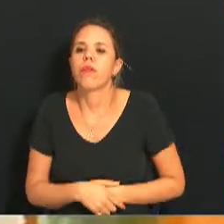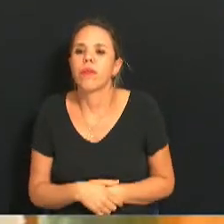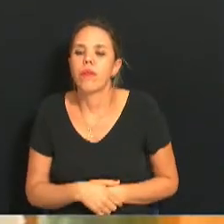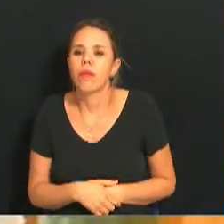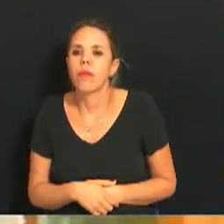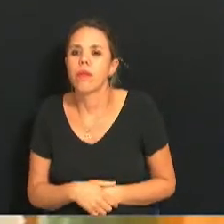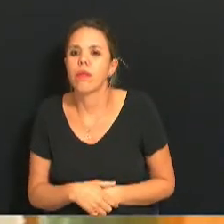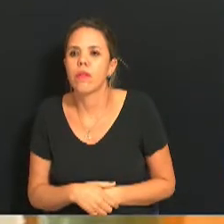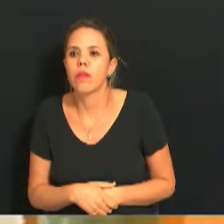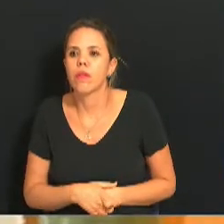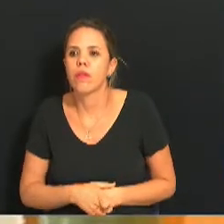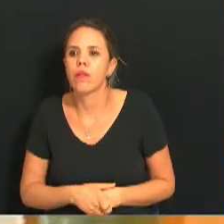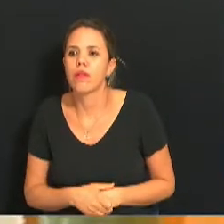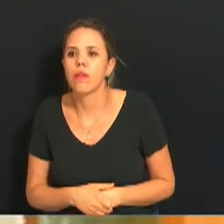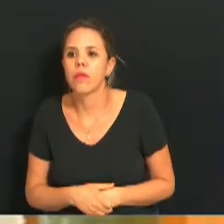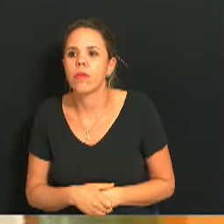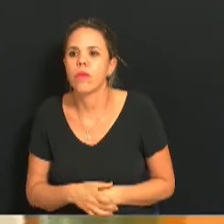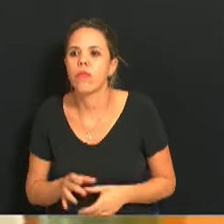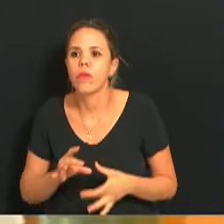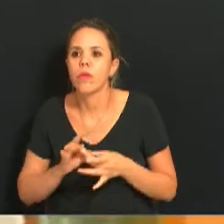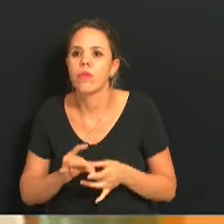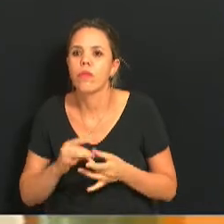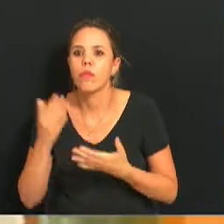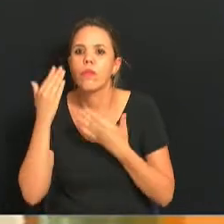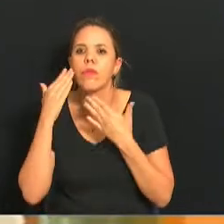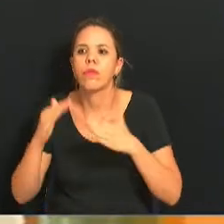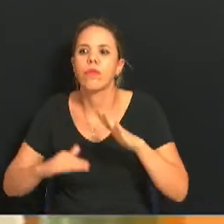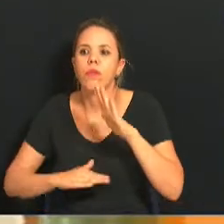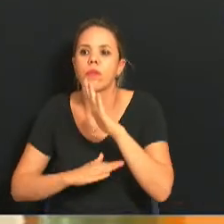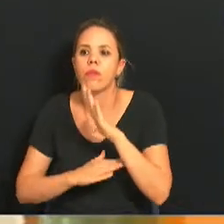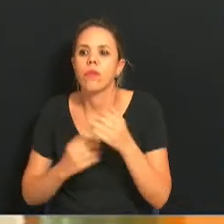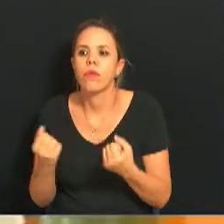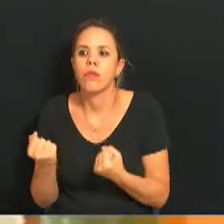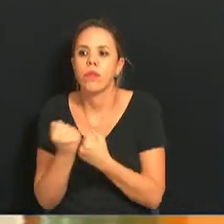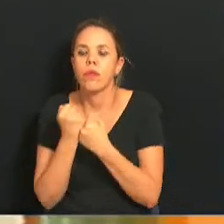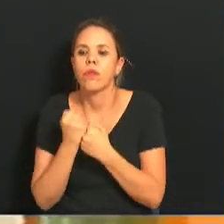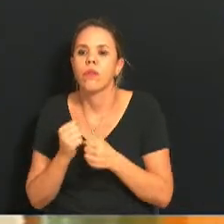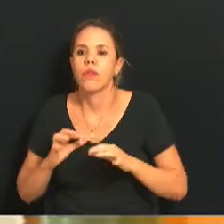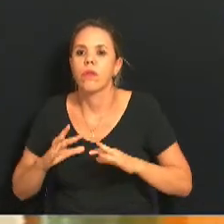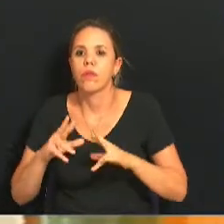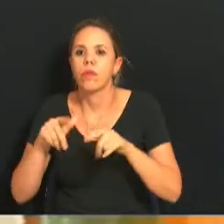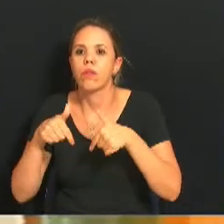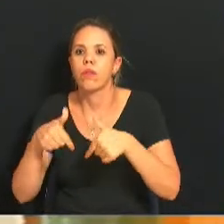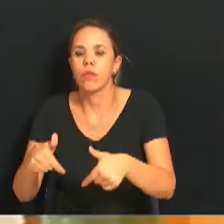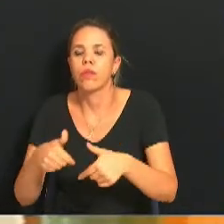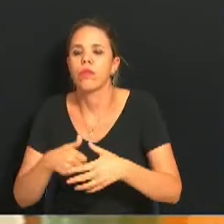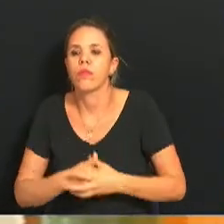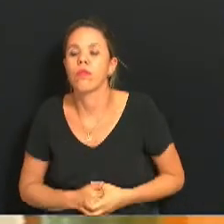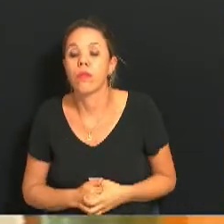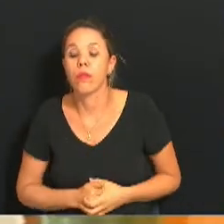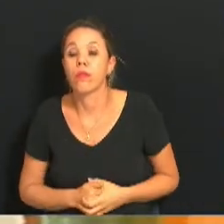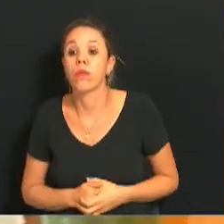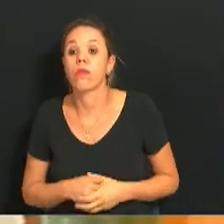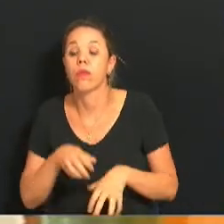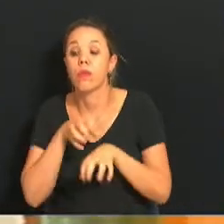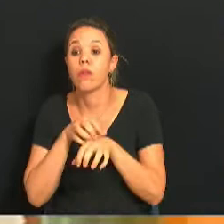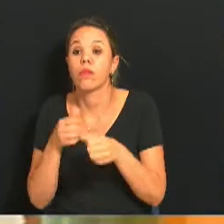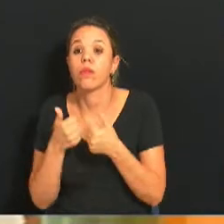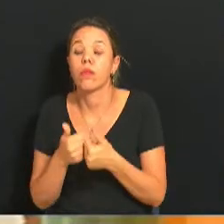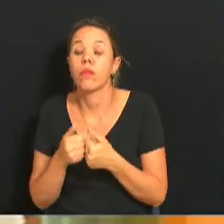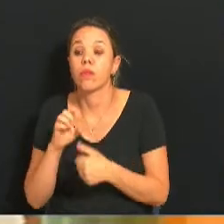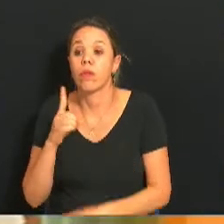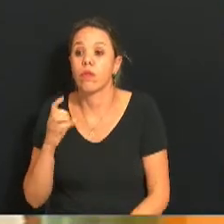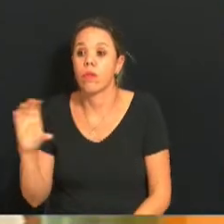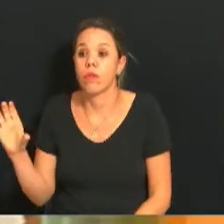EA reggina de um parceiro aí agradecer a câmara municipal apoio é nada todas as ações do transporte público e da